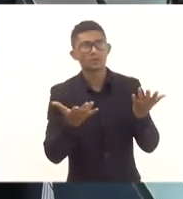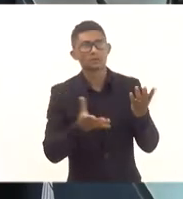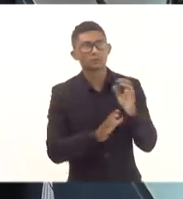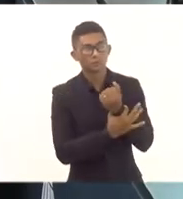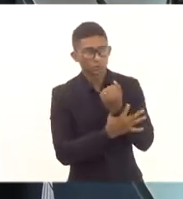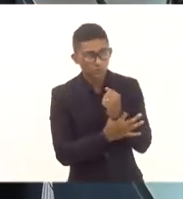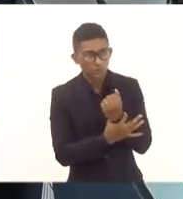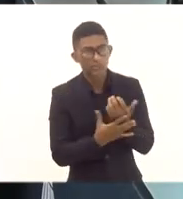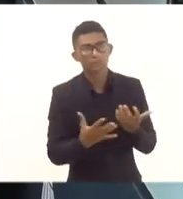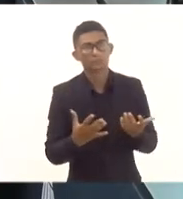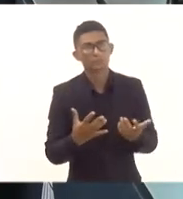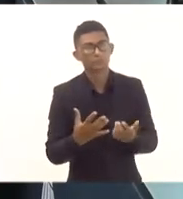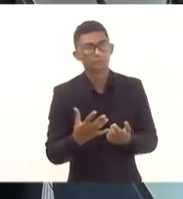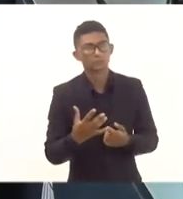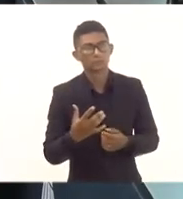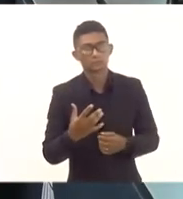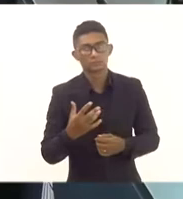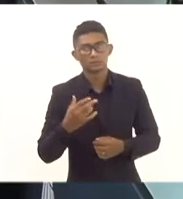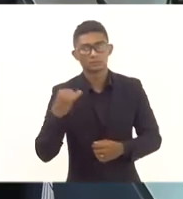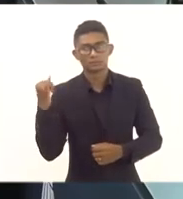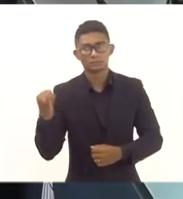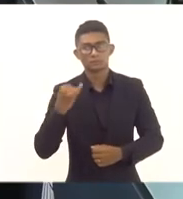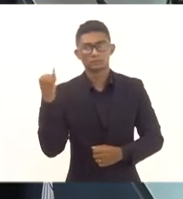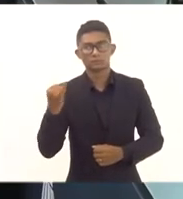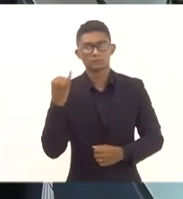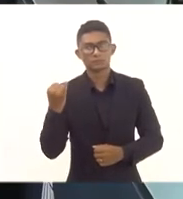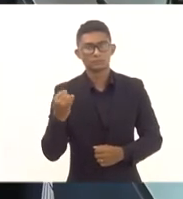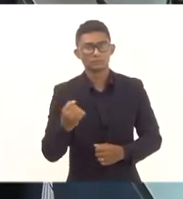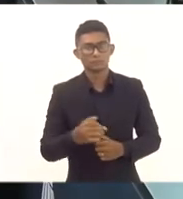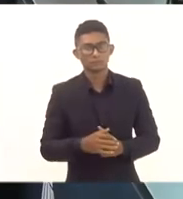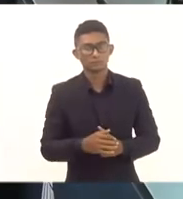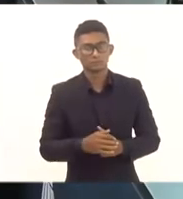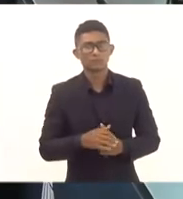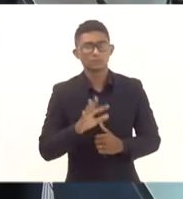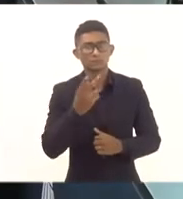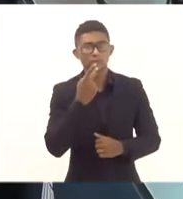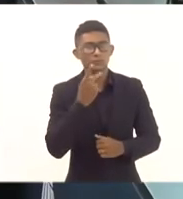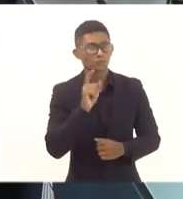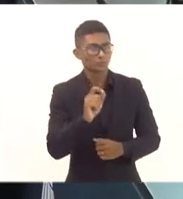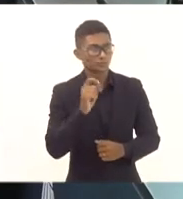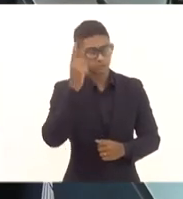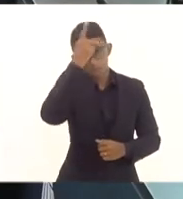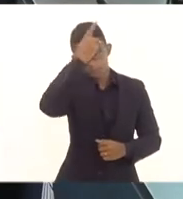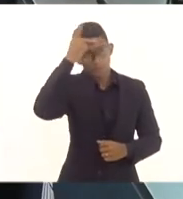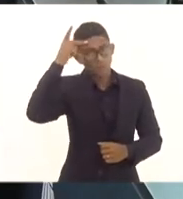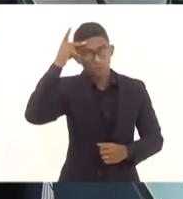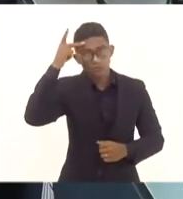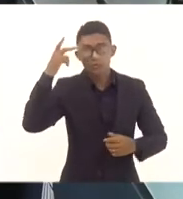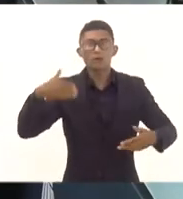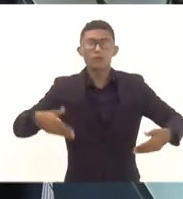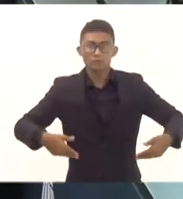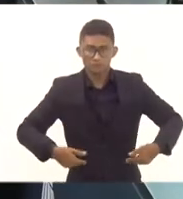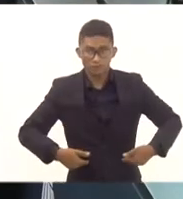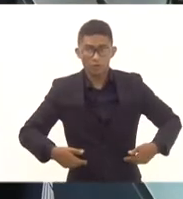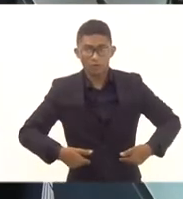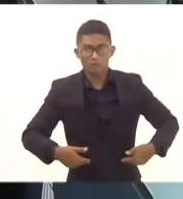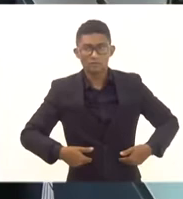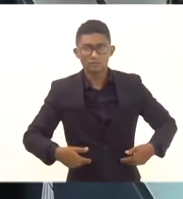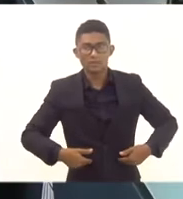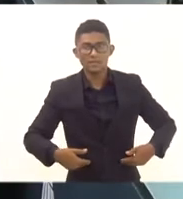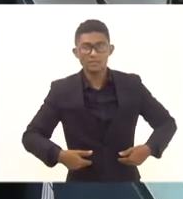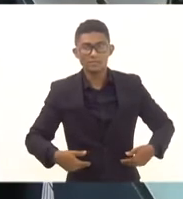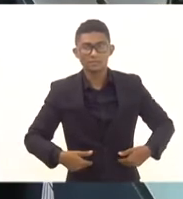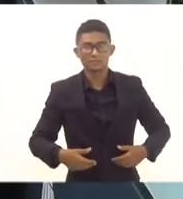um elemento Central mas estamos falando de pessoas que estão passando fome então chegar até essa pessoa